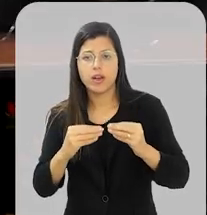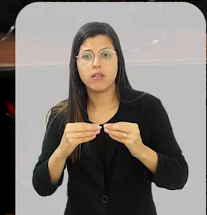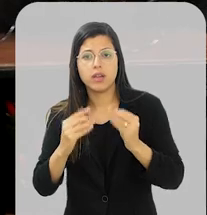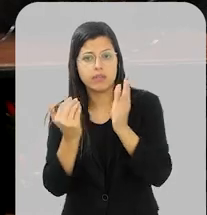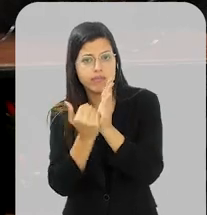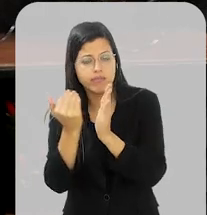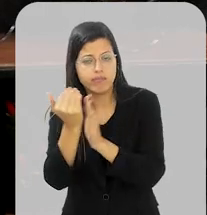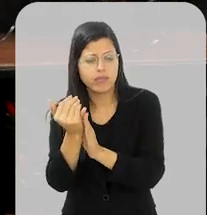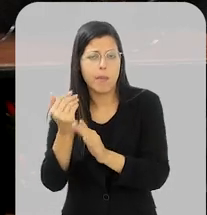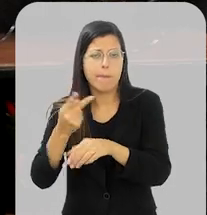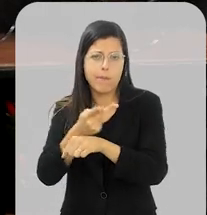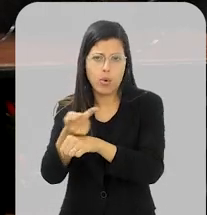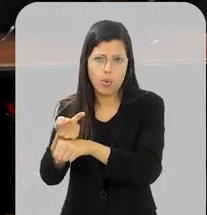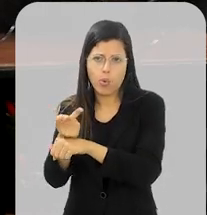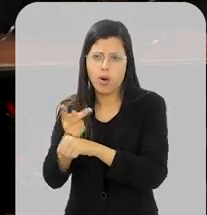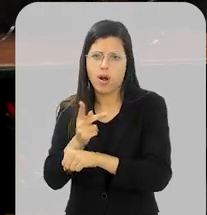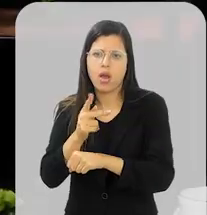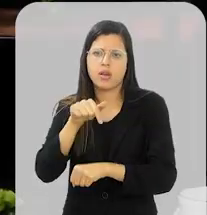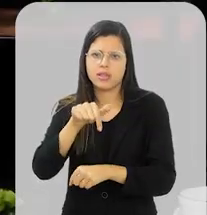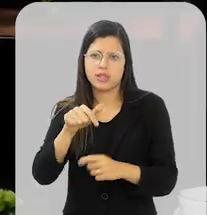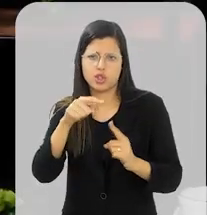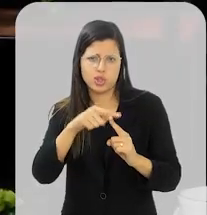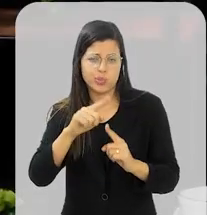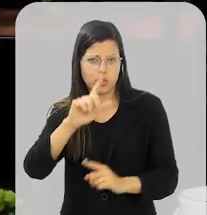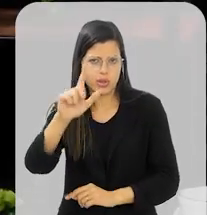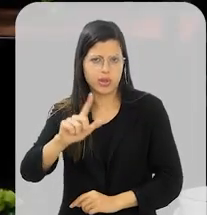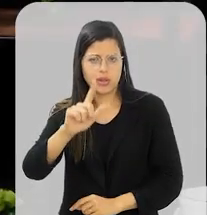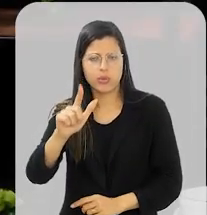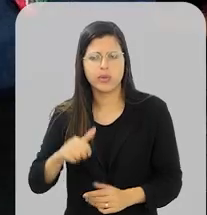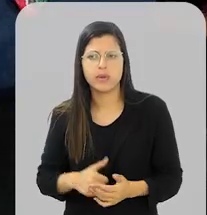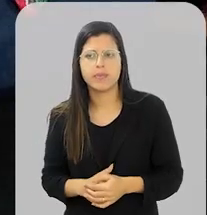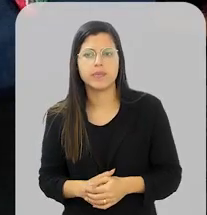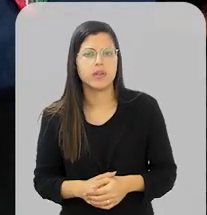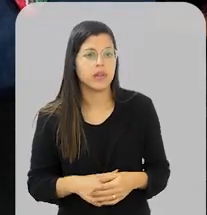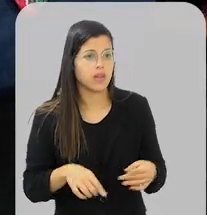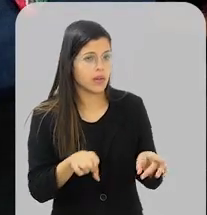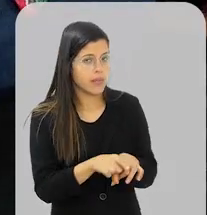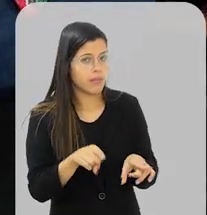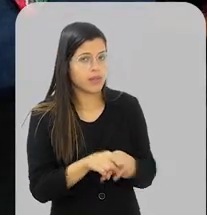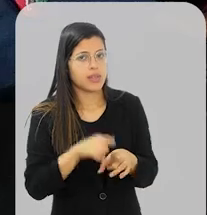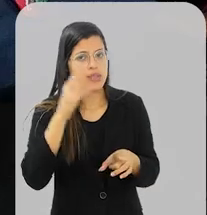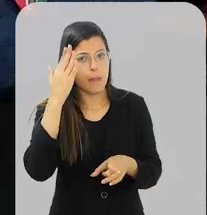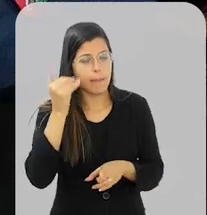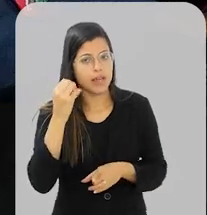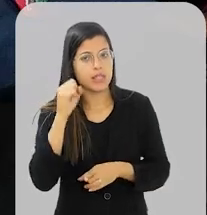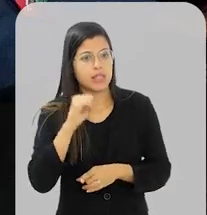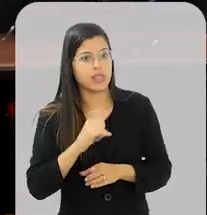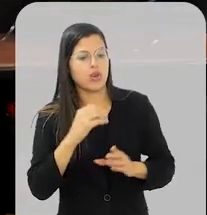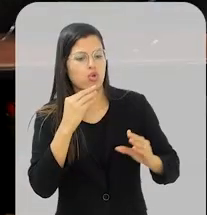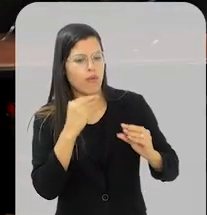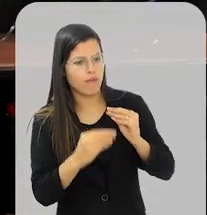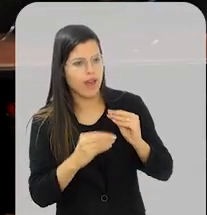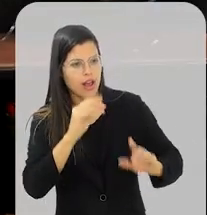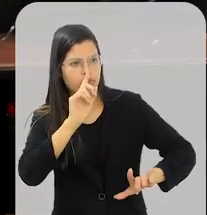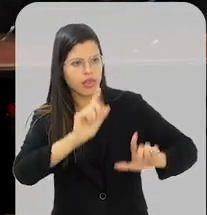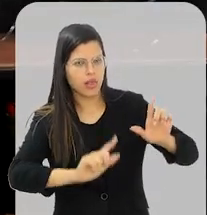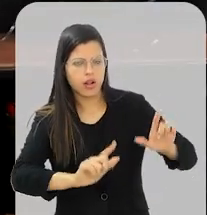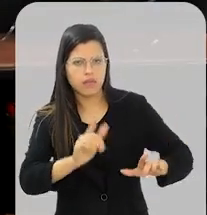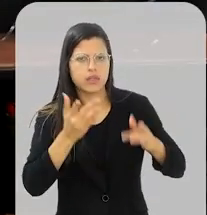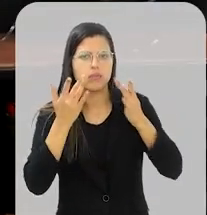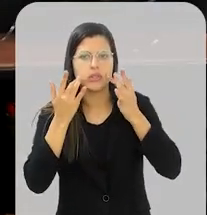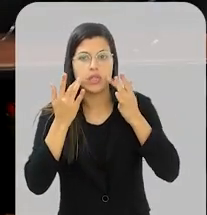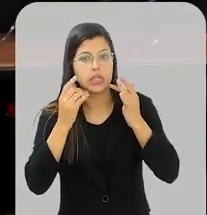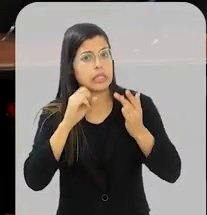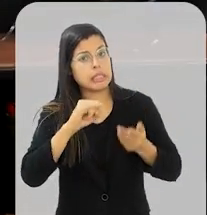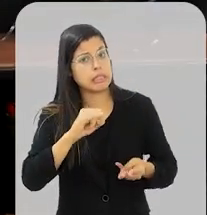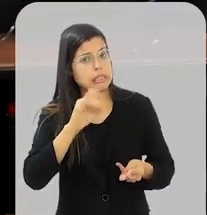Então, isso aumenta realmente a procura por essa literatura. Até para saber se aquilo que está sendo colocado nas novelas, nas peças, é